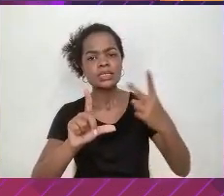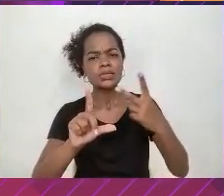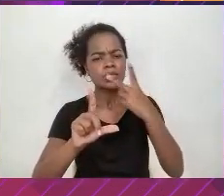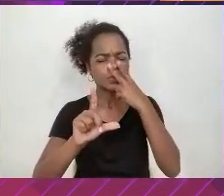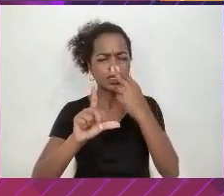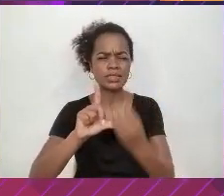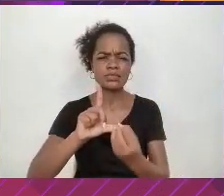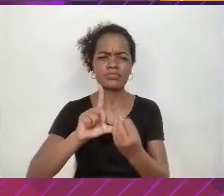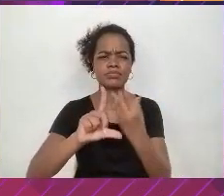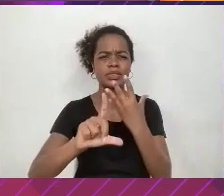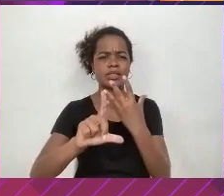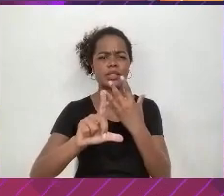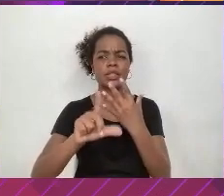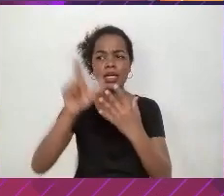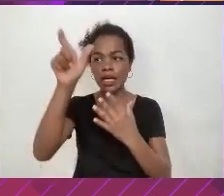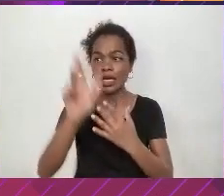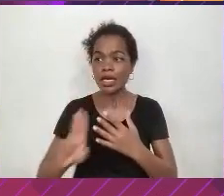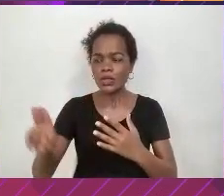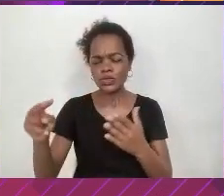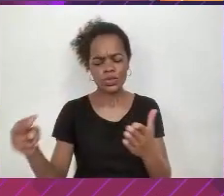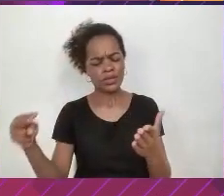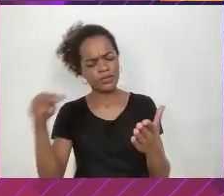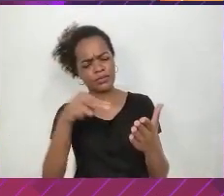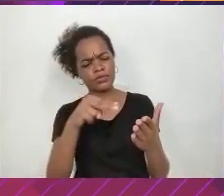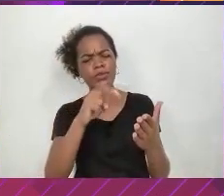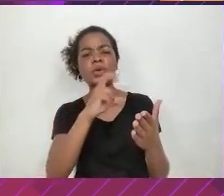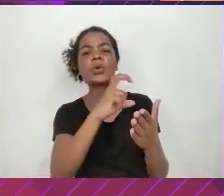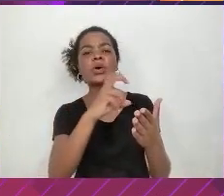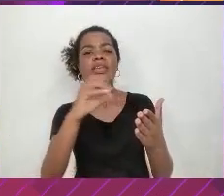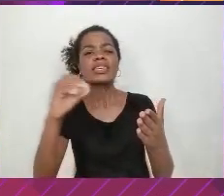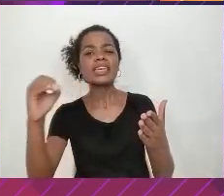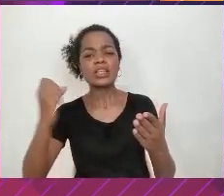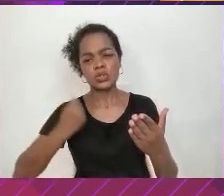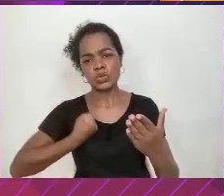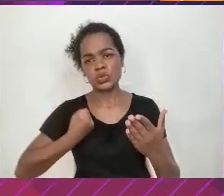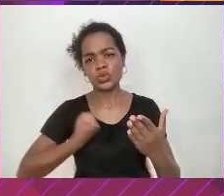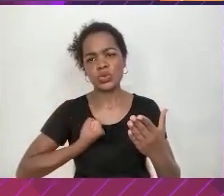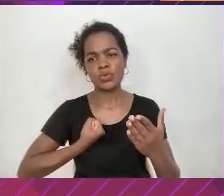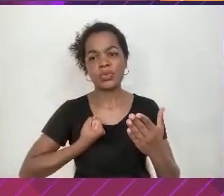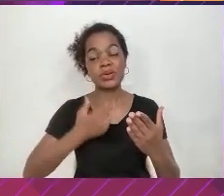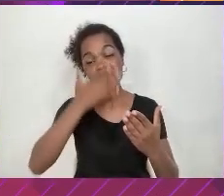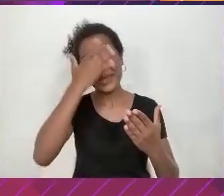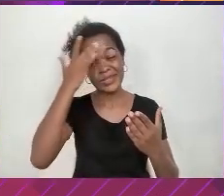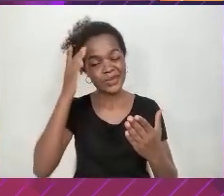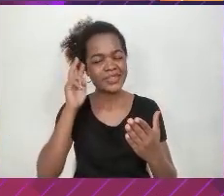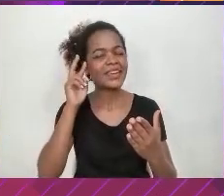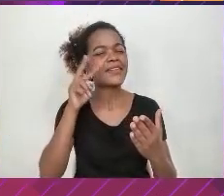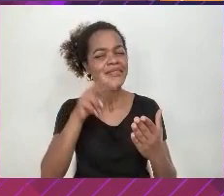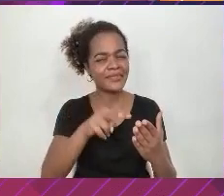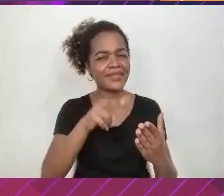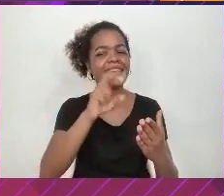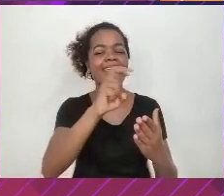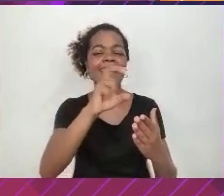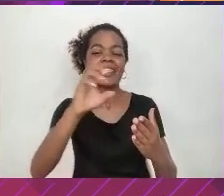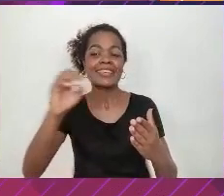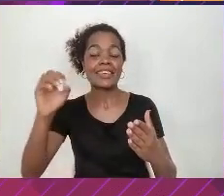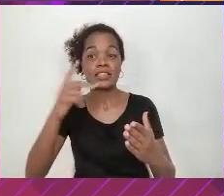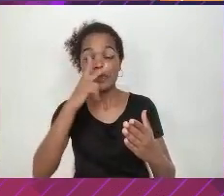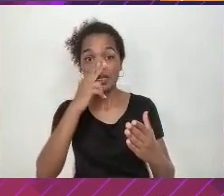enorme ali para o nosso usuário com 500. Que quando todo mundo vê um erro 500, já fica pasmo,